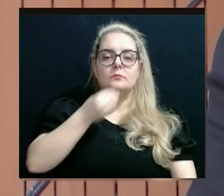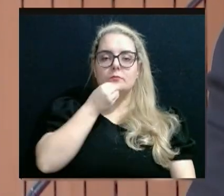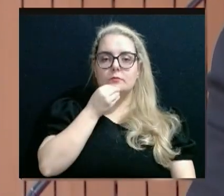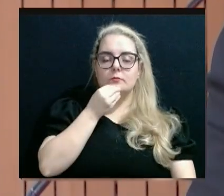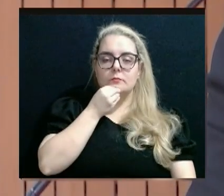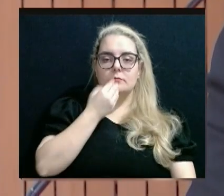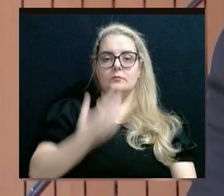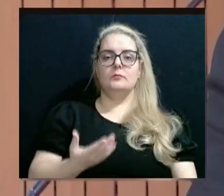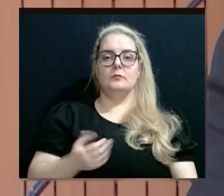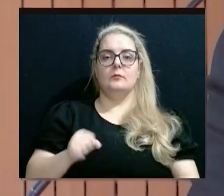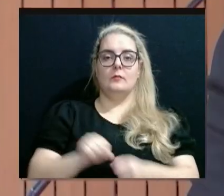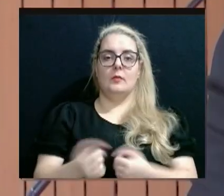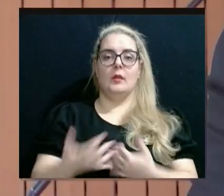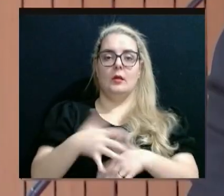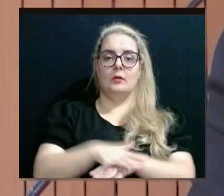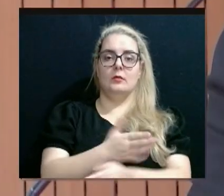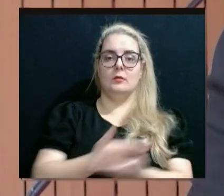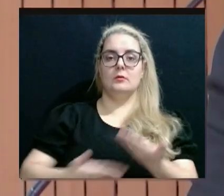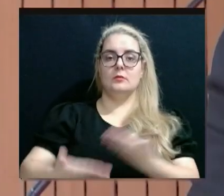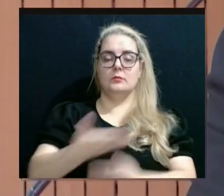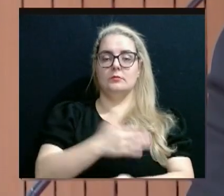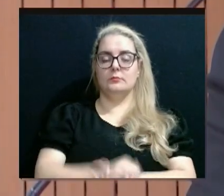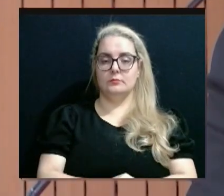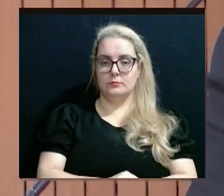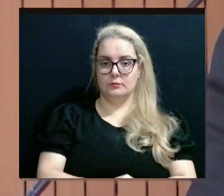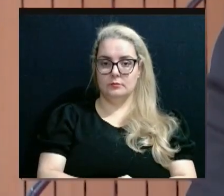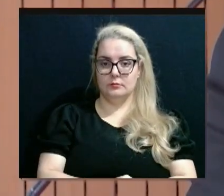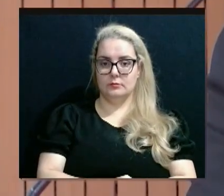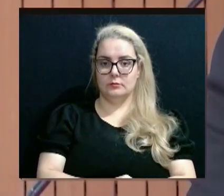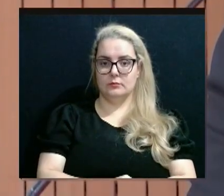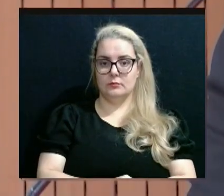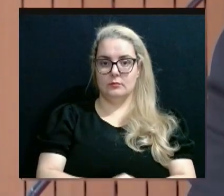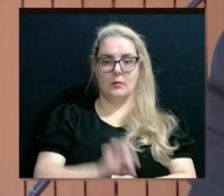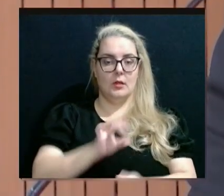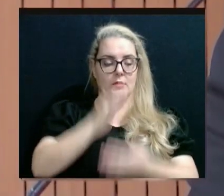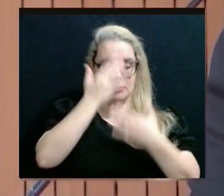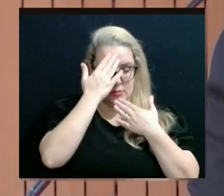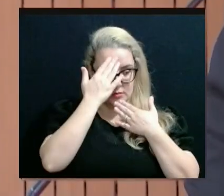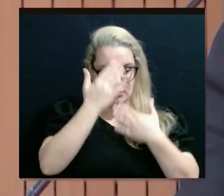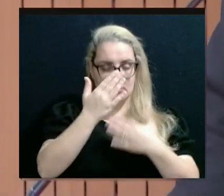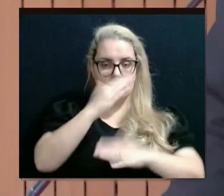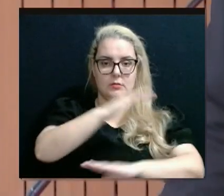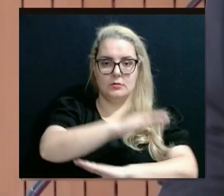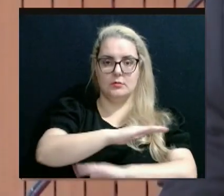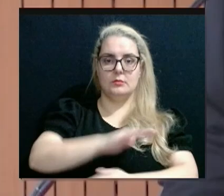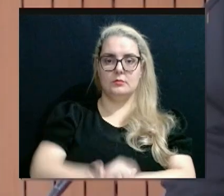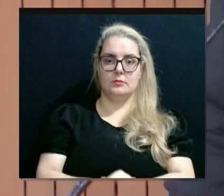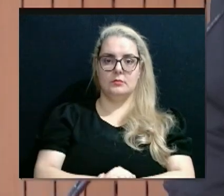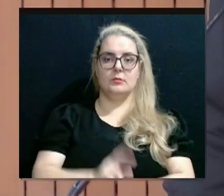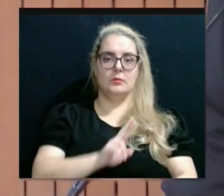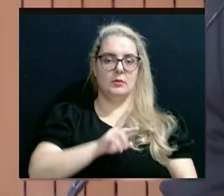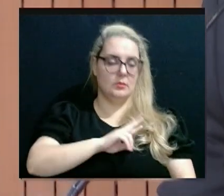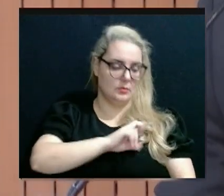essa inclusão social. Só temos que agradecer à casa, em nome do Rossini.